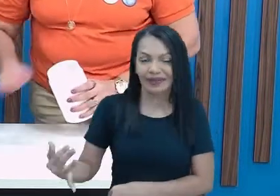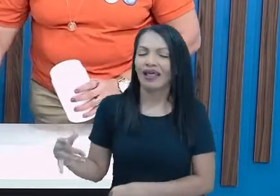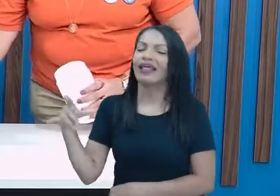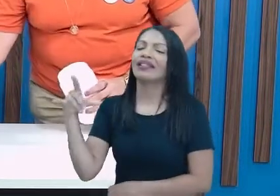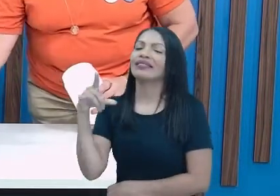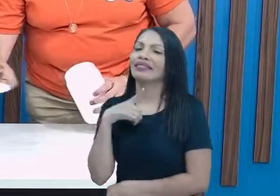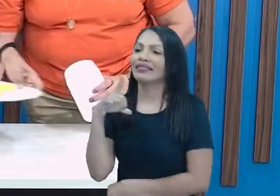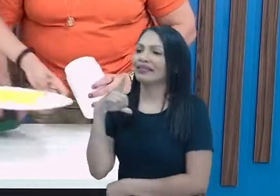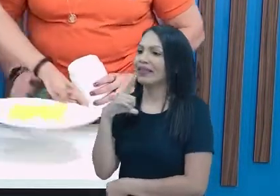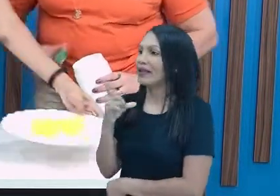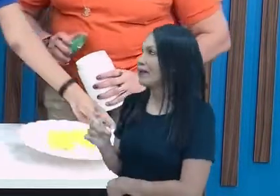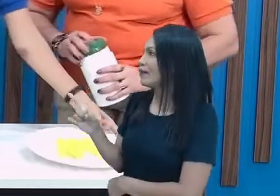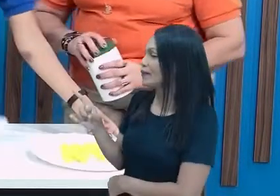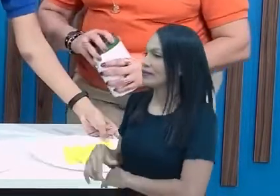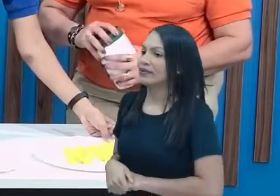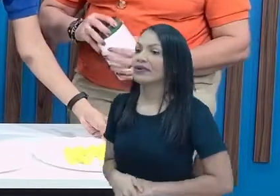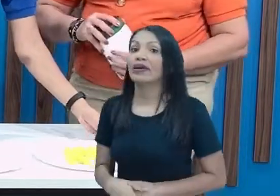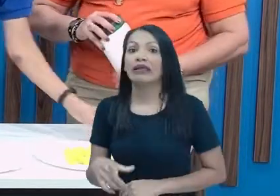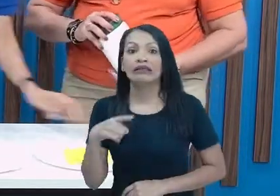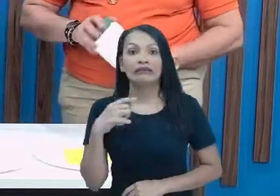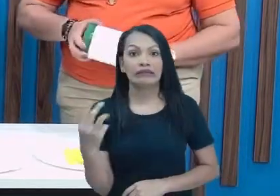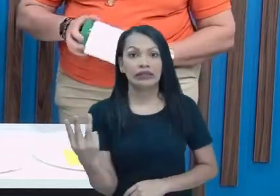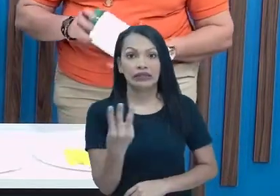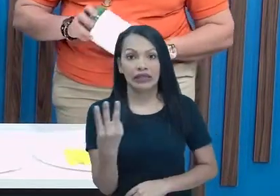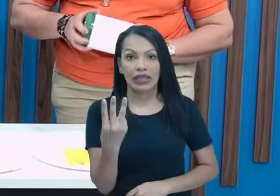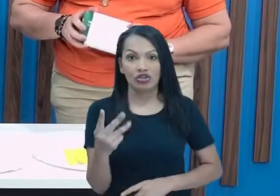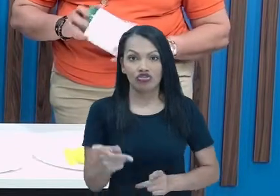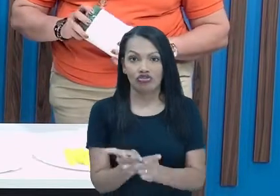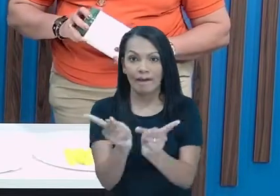aqui 3 pratos, perdão.